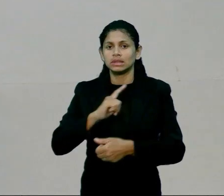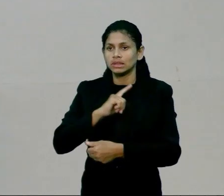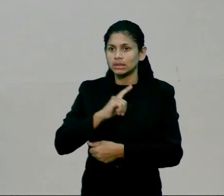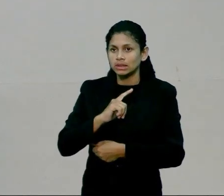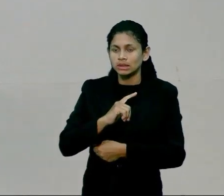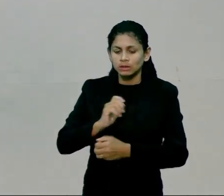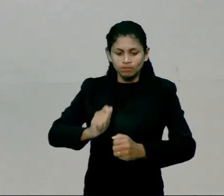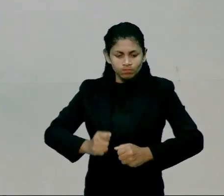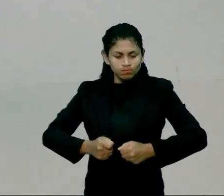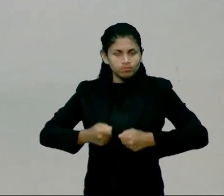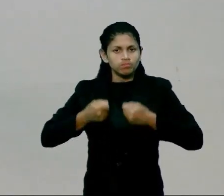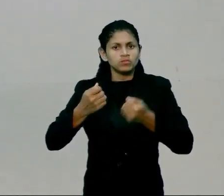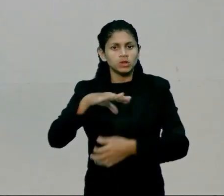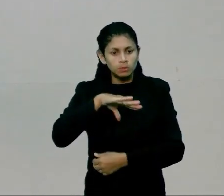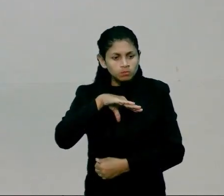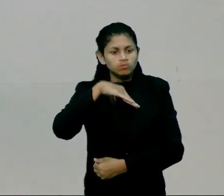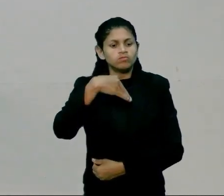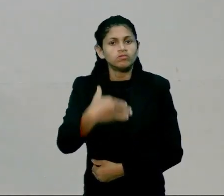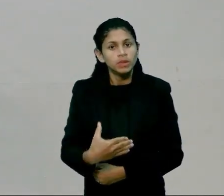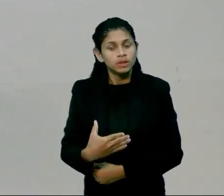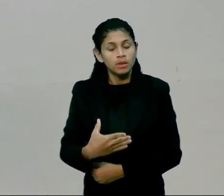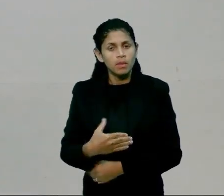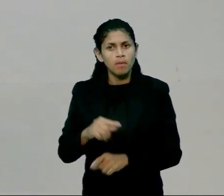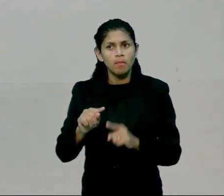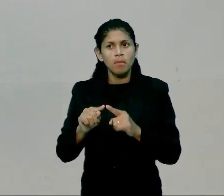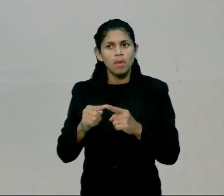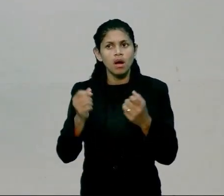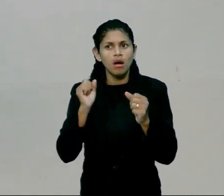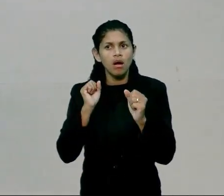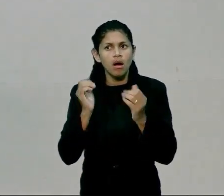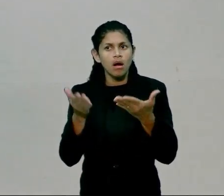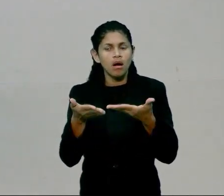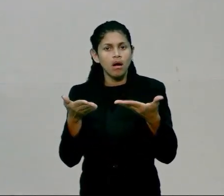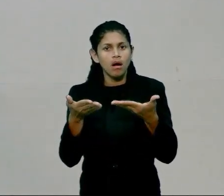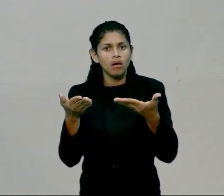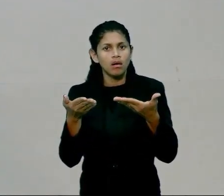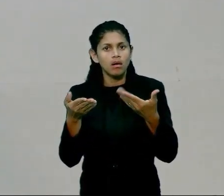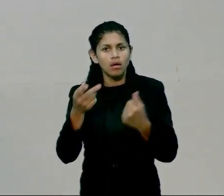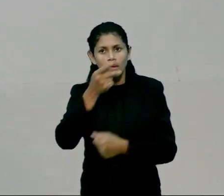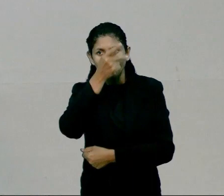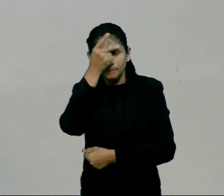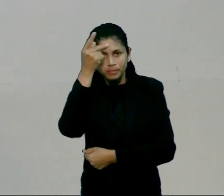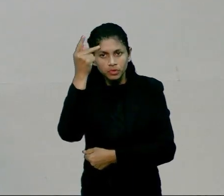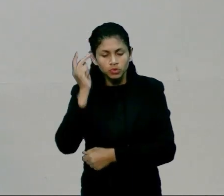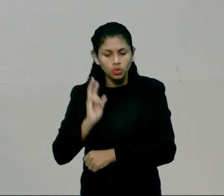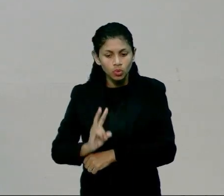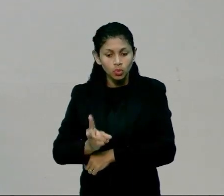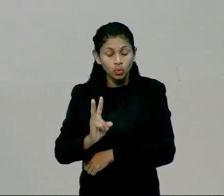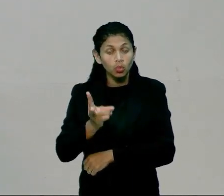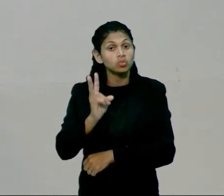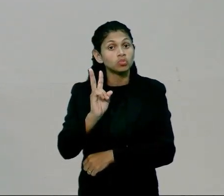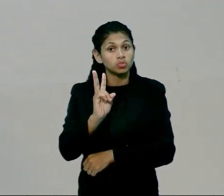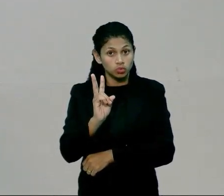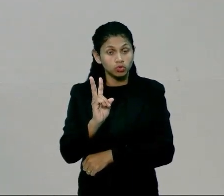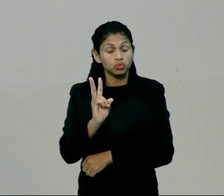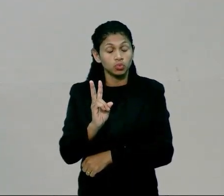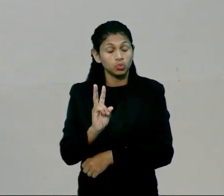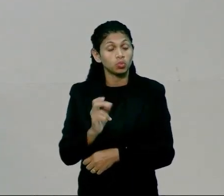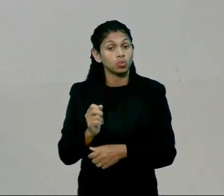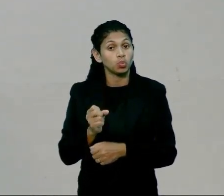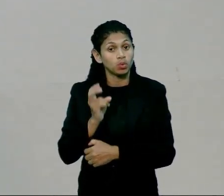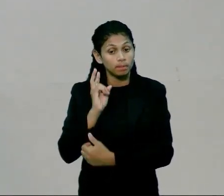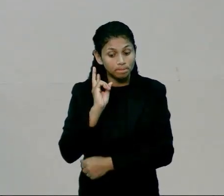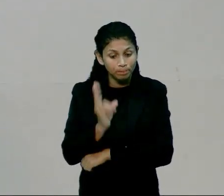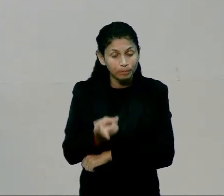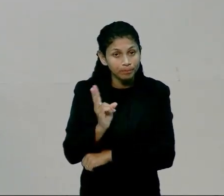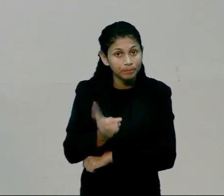atividade. Porém, de um tempo para o outro, ele continuou com a mesma necessidade, porque o corpo não percebeu que você estava se sabotando e